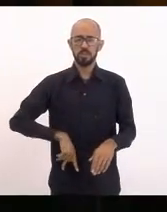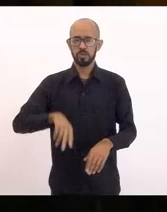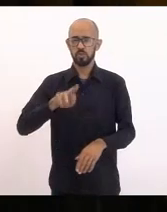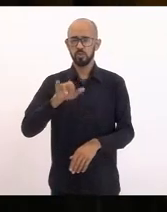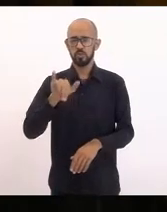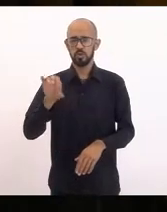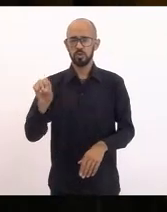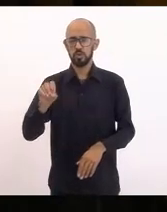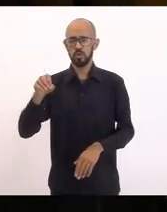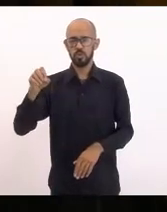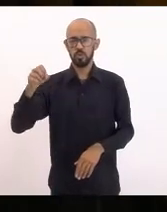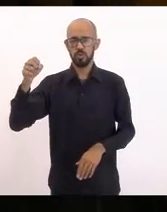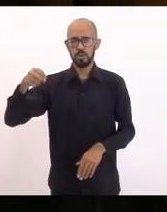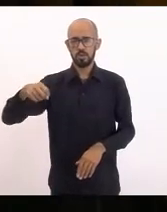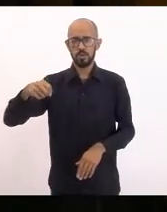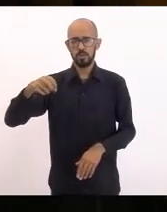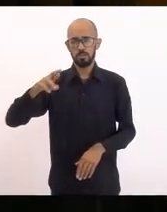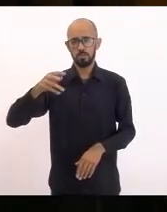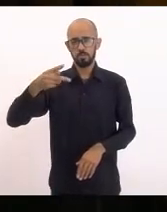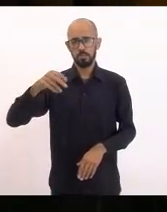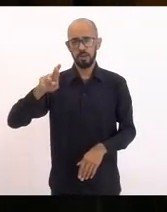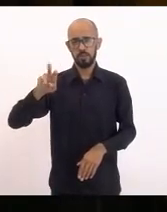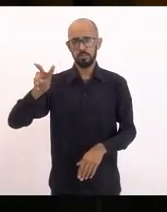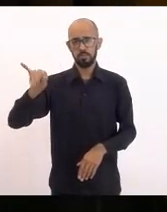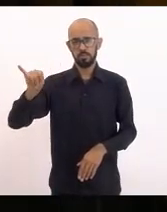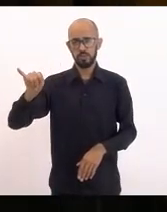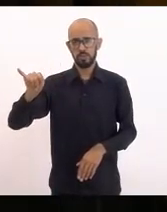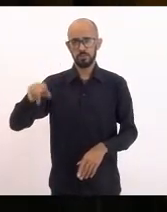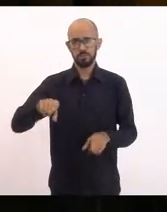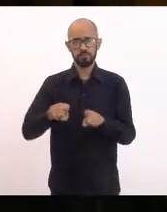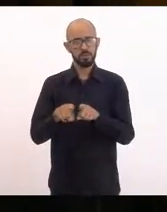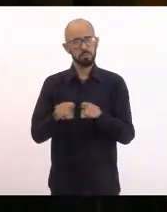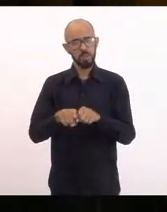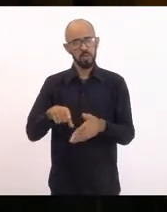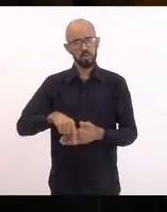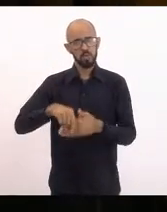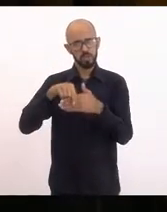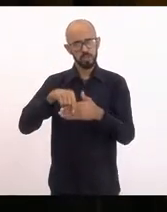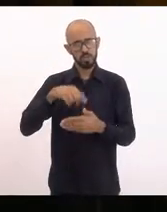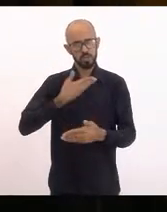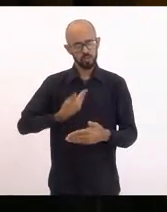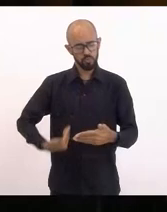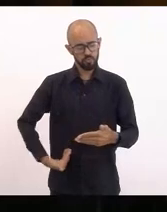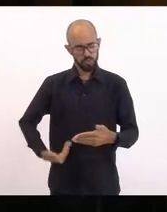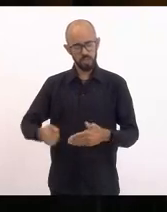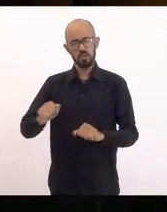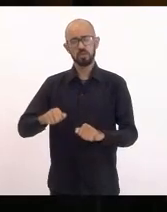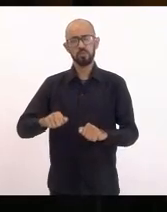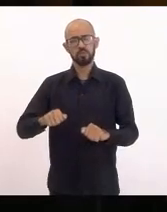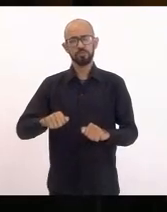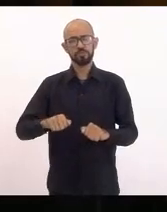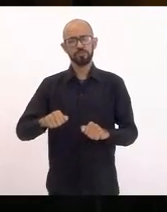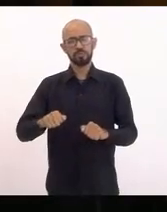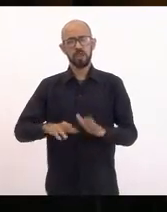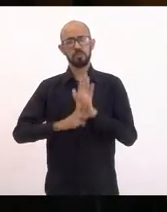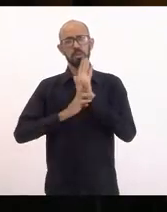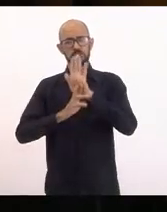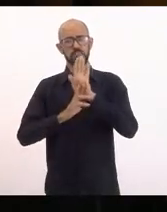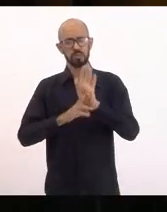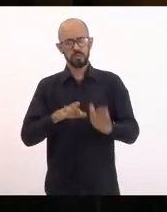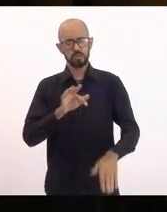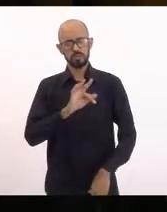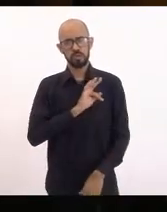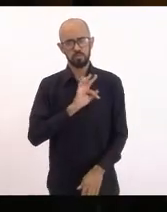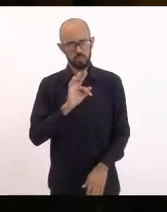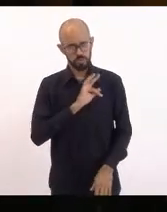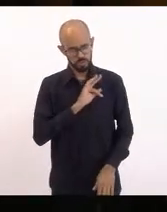esteve aqui, o líder do governo, como sempre, debatendo permanentemente conosco, representações dos servidores, dos policiais militares, dos